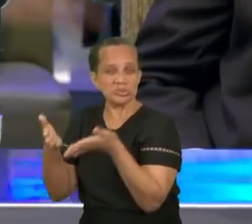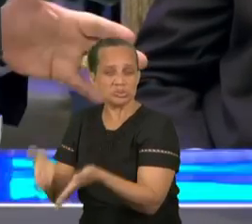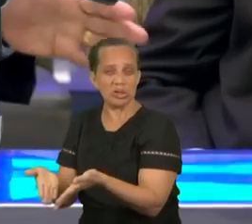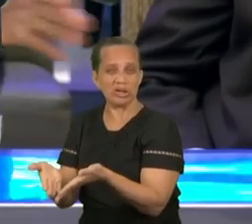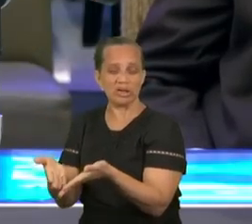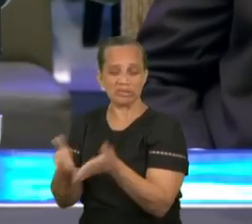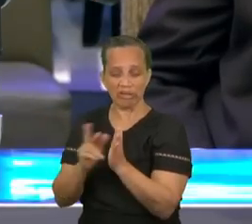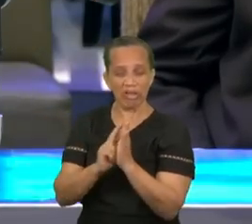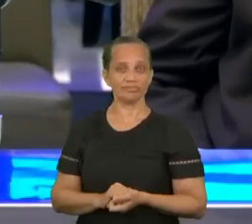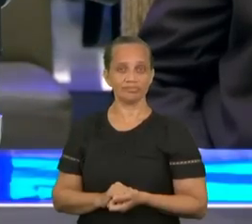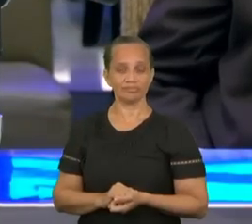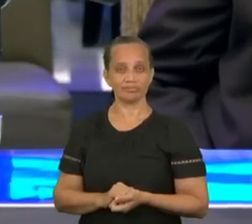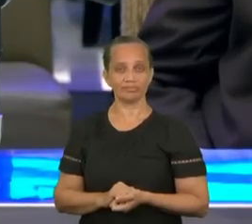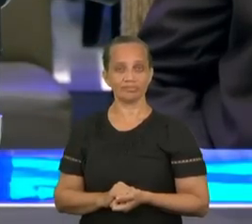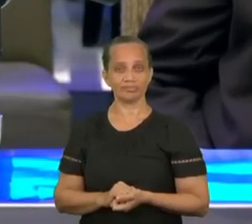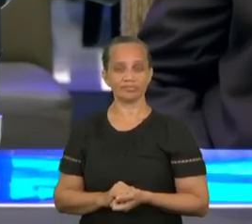revista imoral